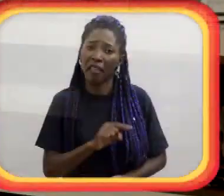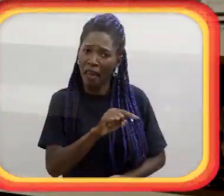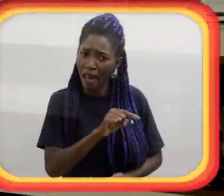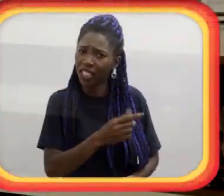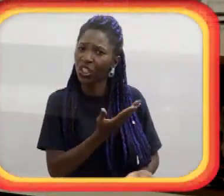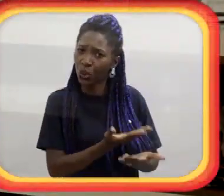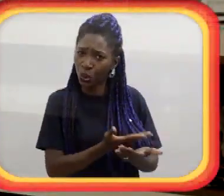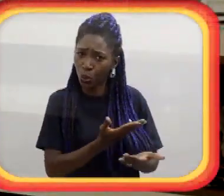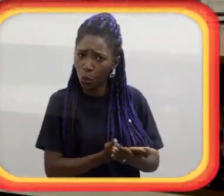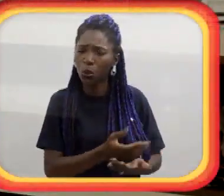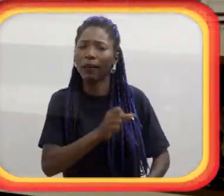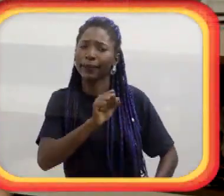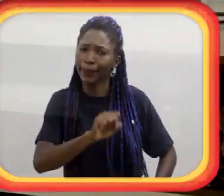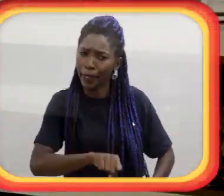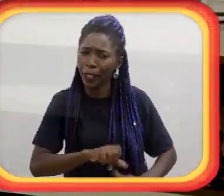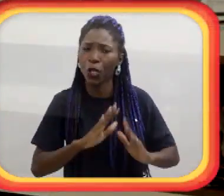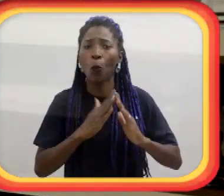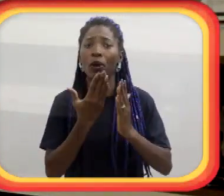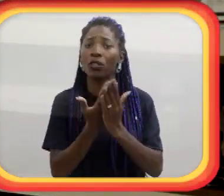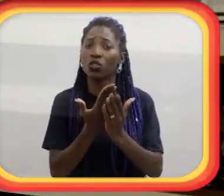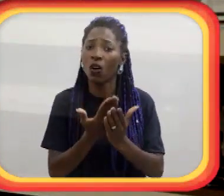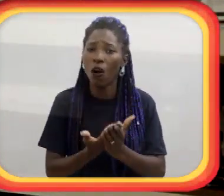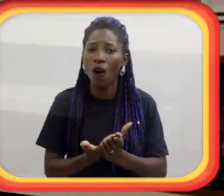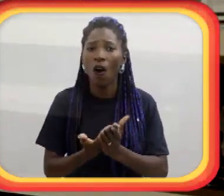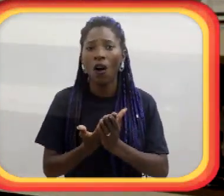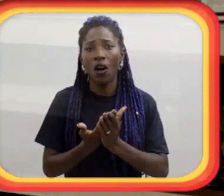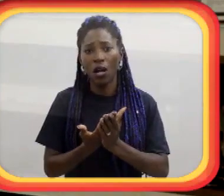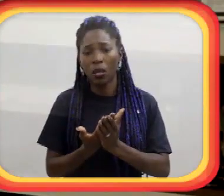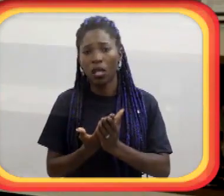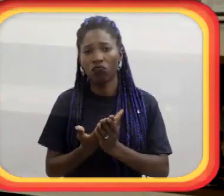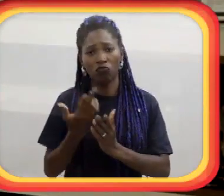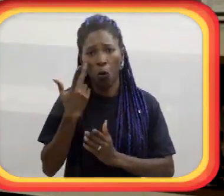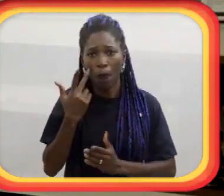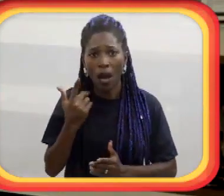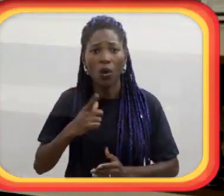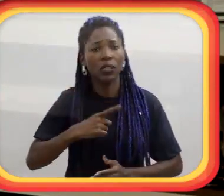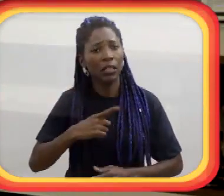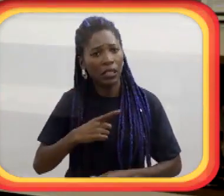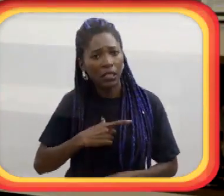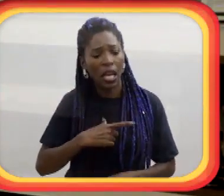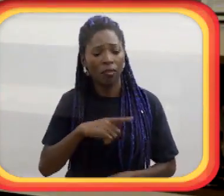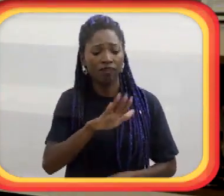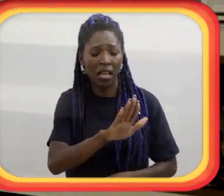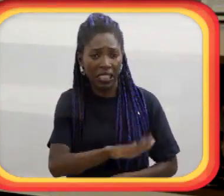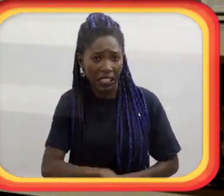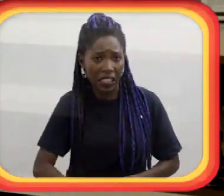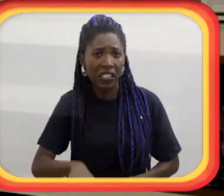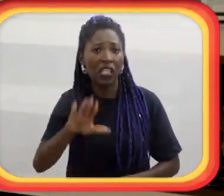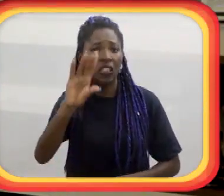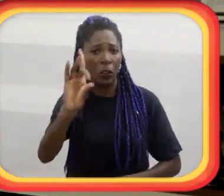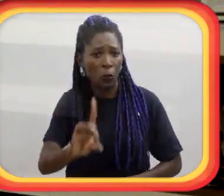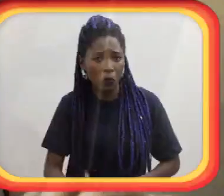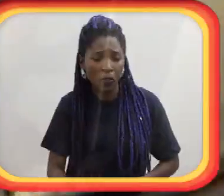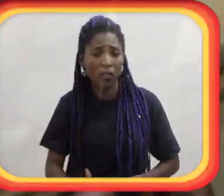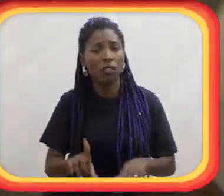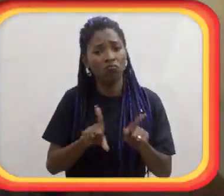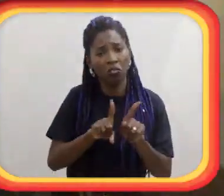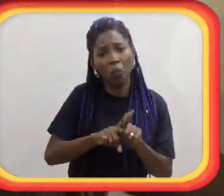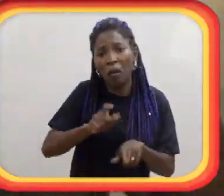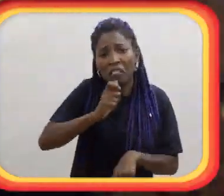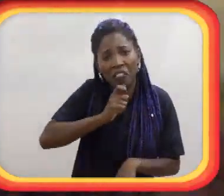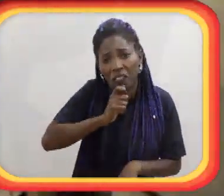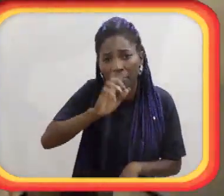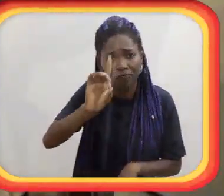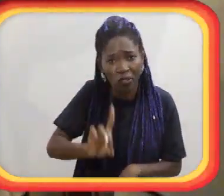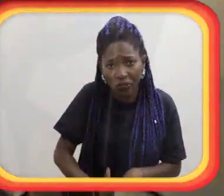A Alice estuda numa escola, sim, regular. É uma escola que tem crianças com deficiência e crianças